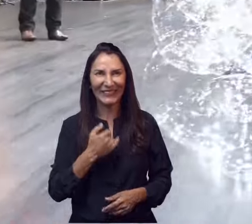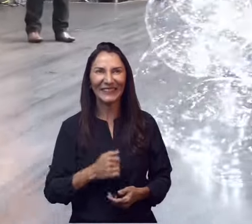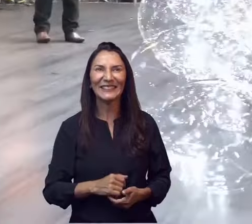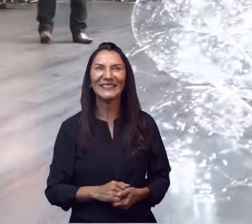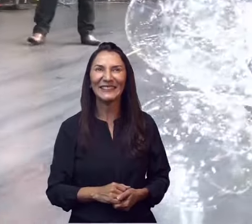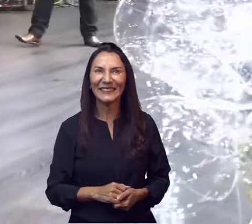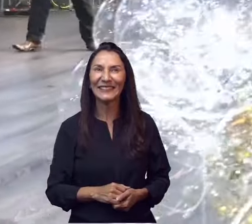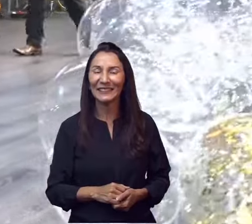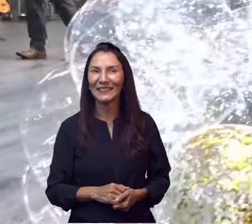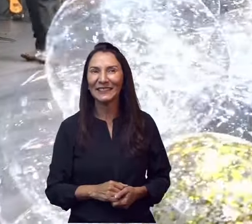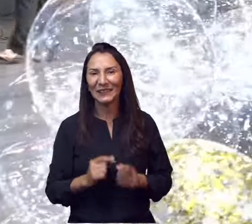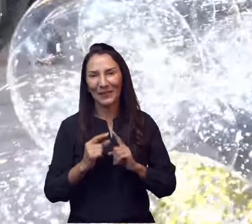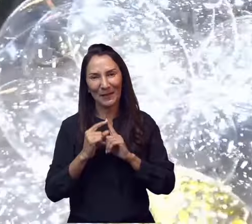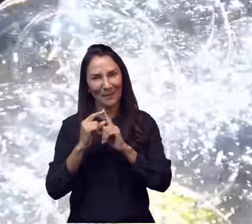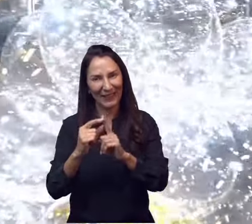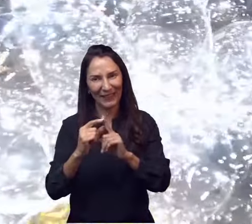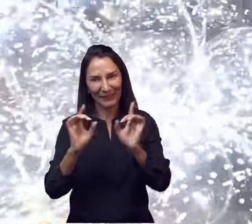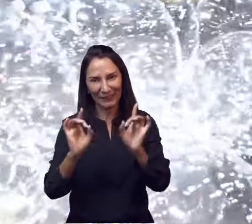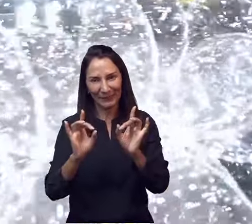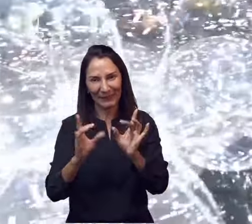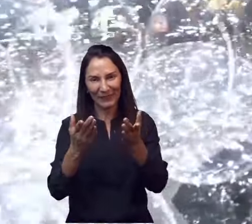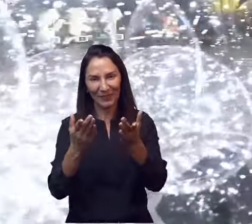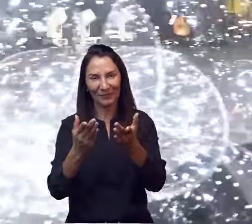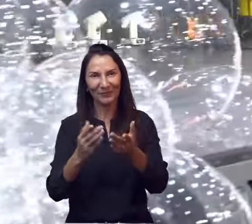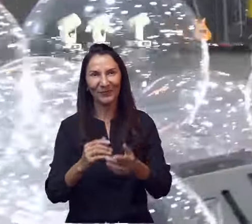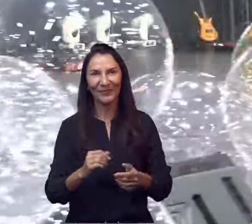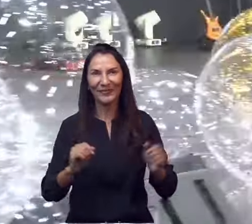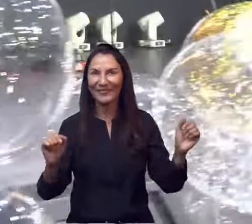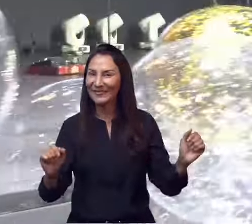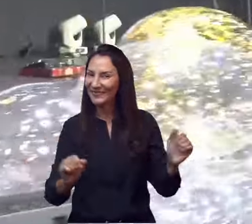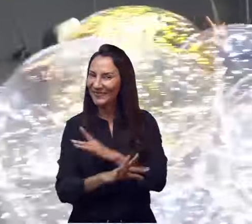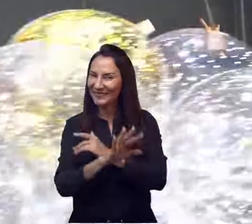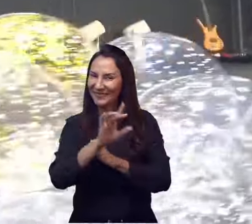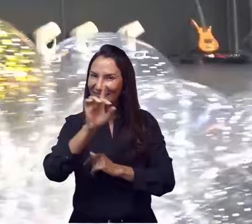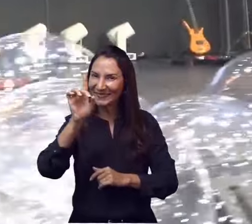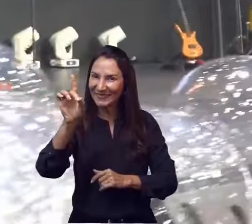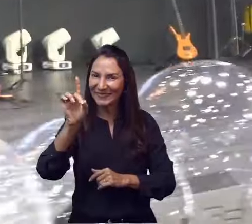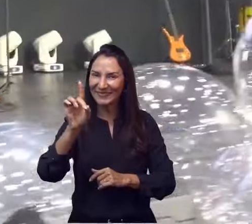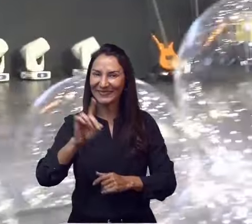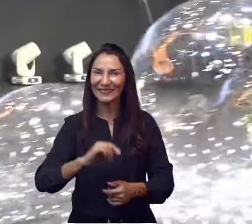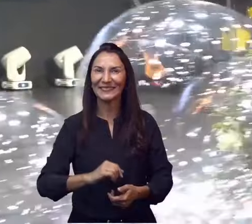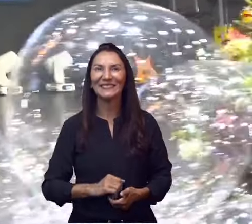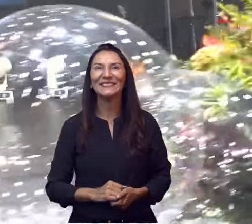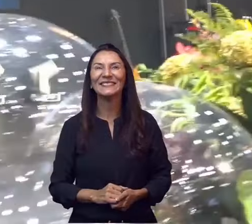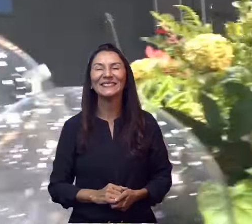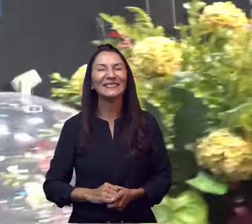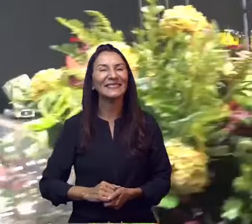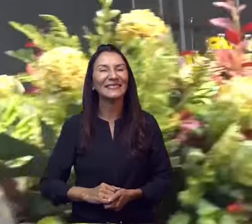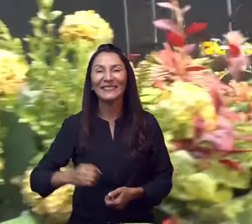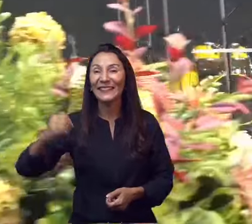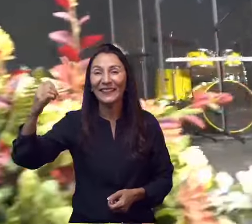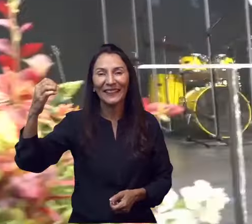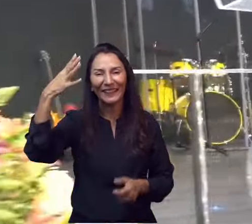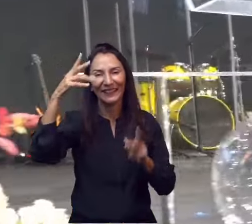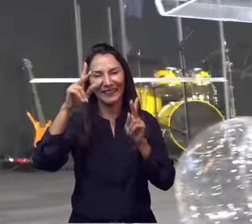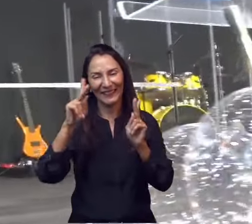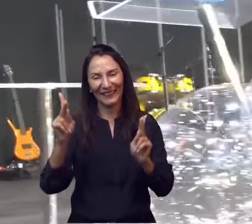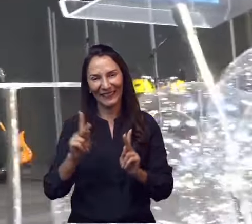muito especial glória a Deus graça e